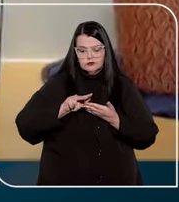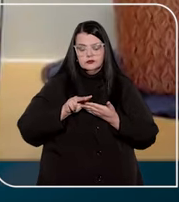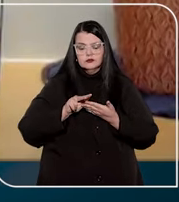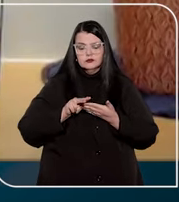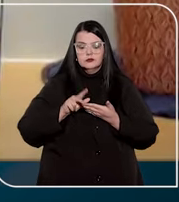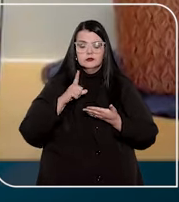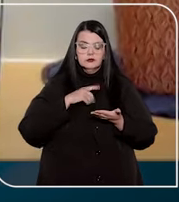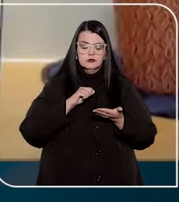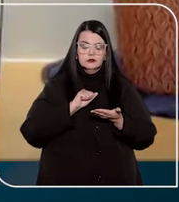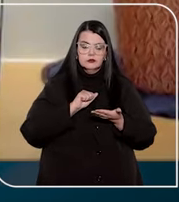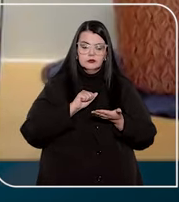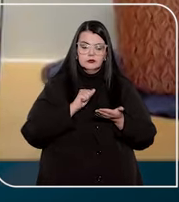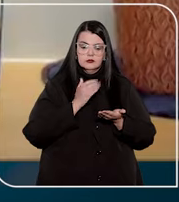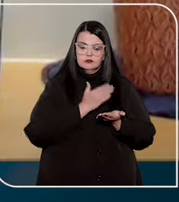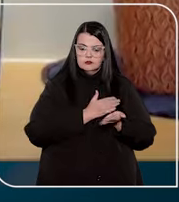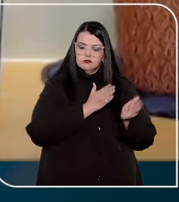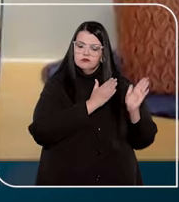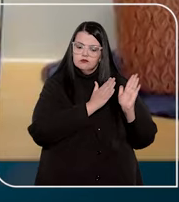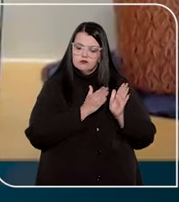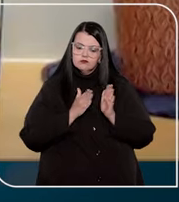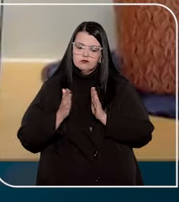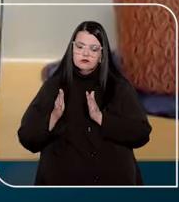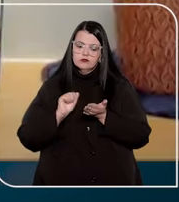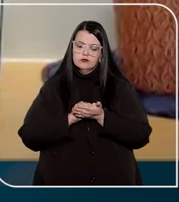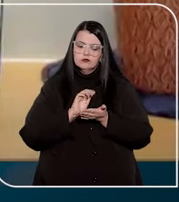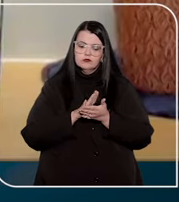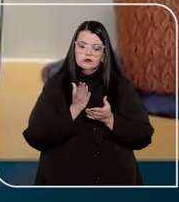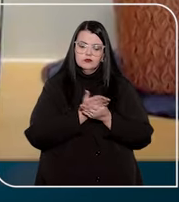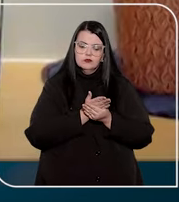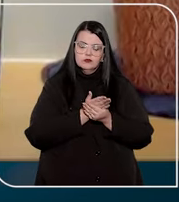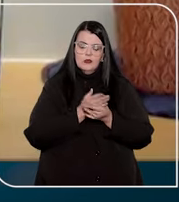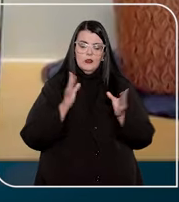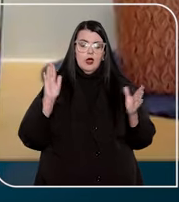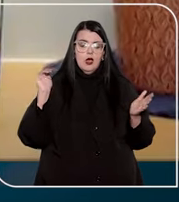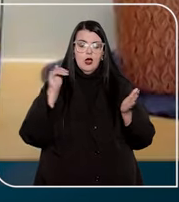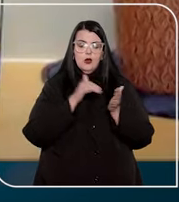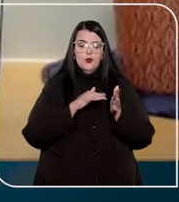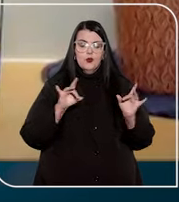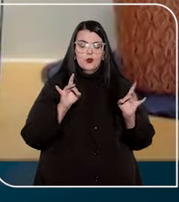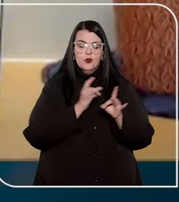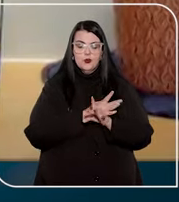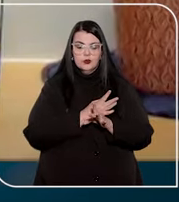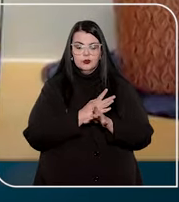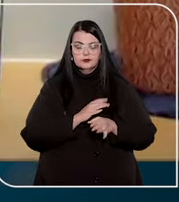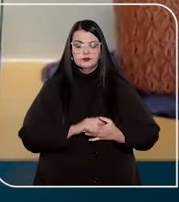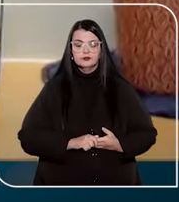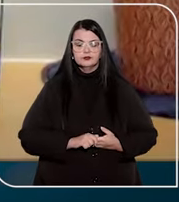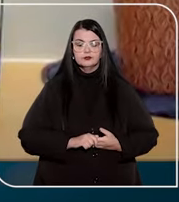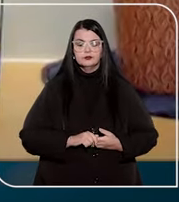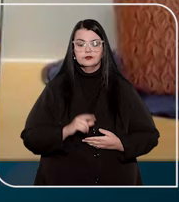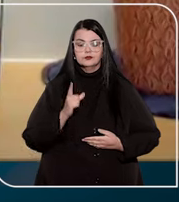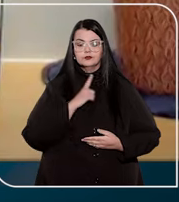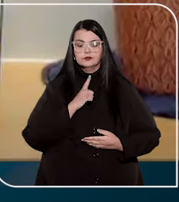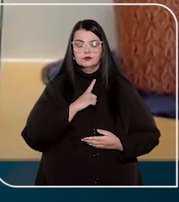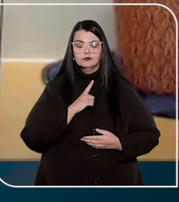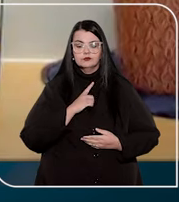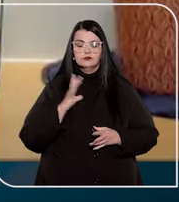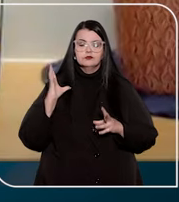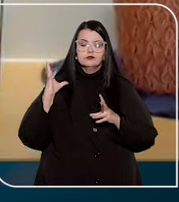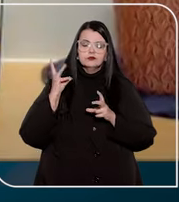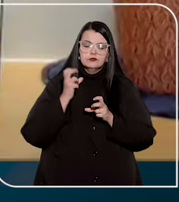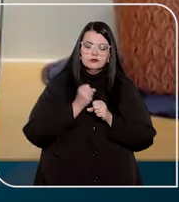que o processo faz até a sua conclusão. Mas pode acontecer, nesse meio desse caminho,